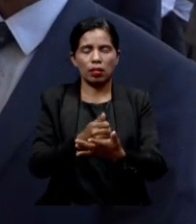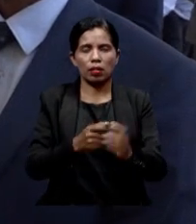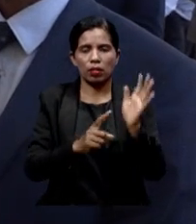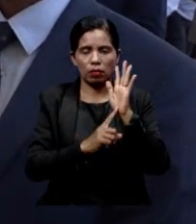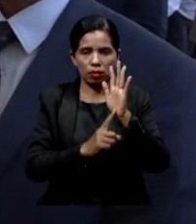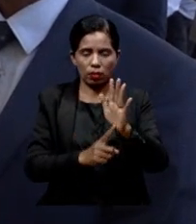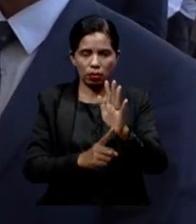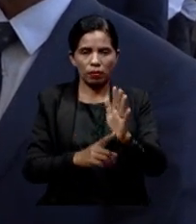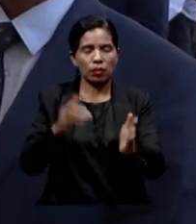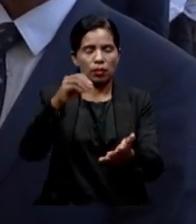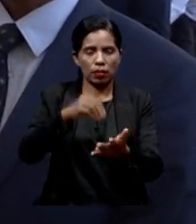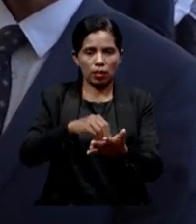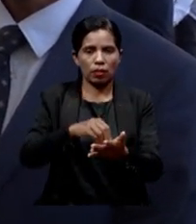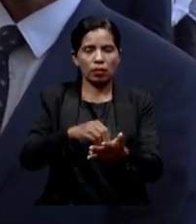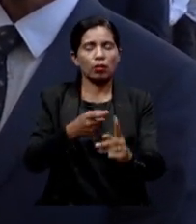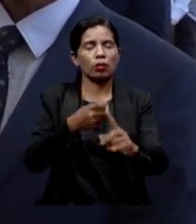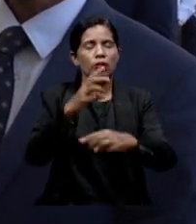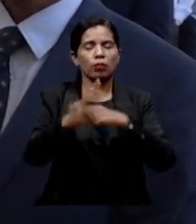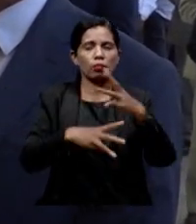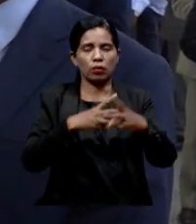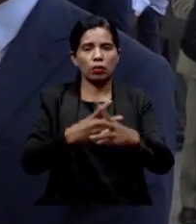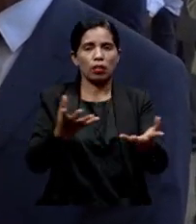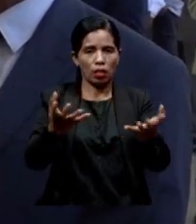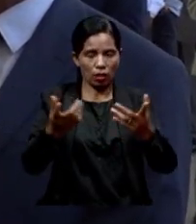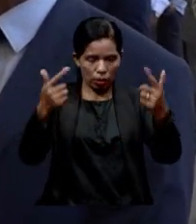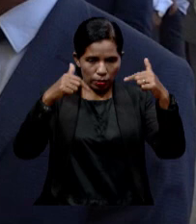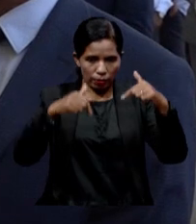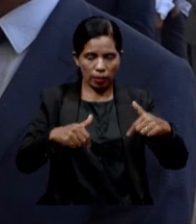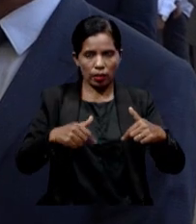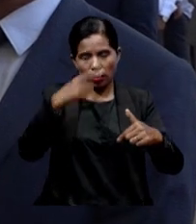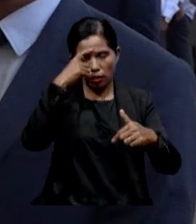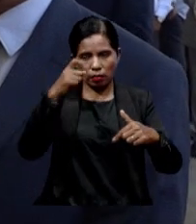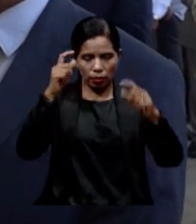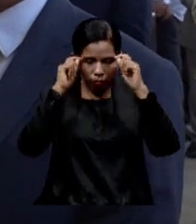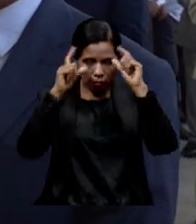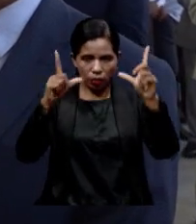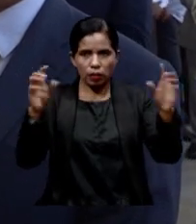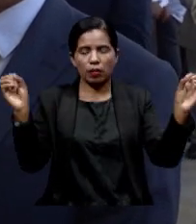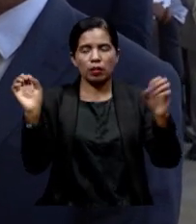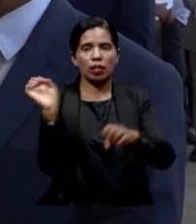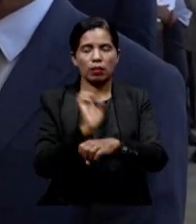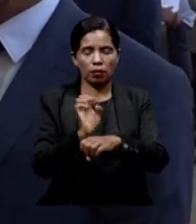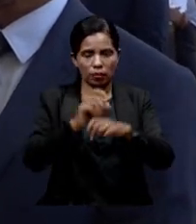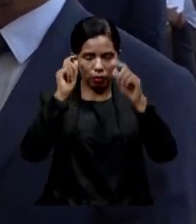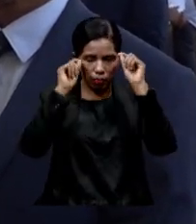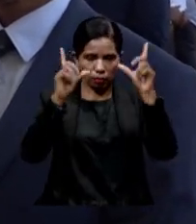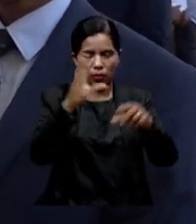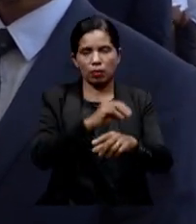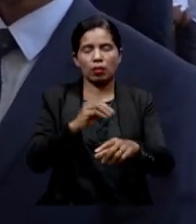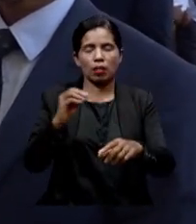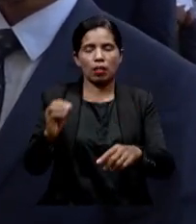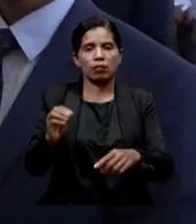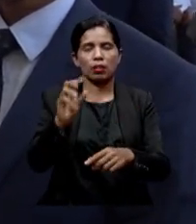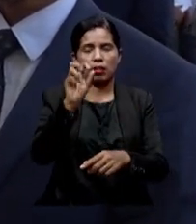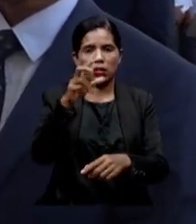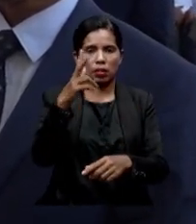para investidor no boquilho do mundo, a carga mais né? Tamba, Timor, logo de economia timornia, 1 milhão e 300 mil,